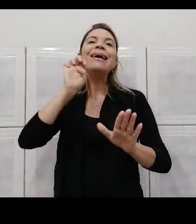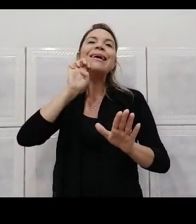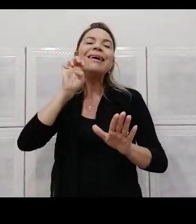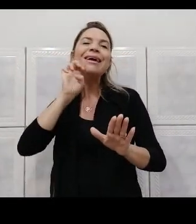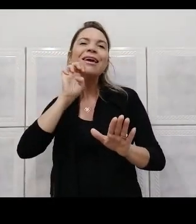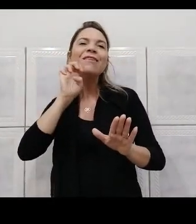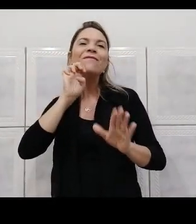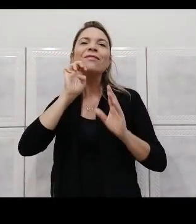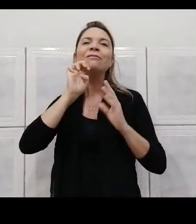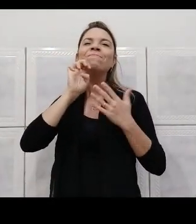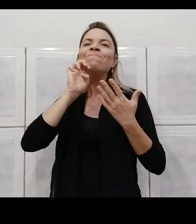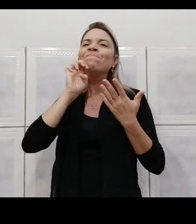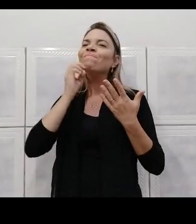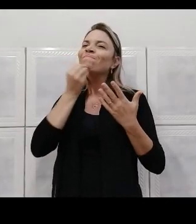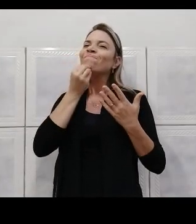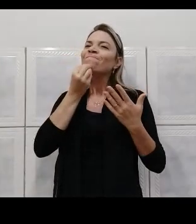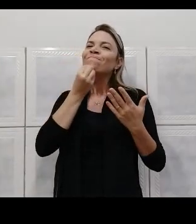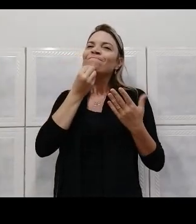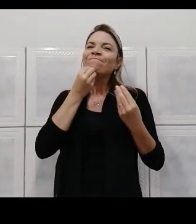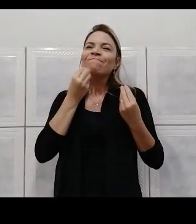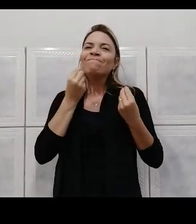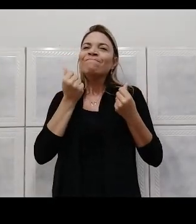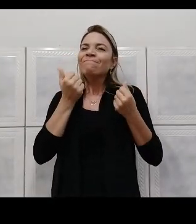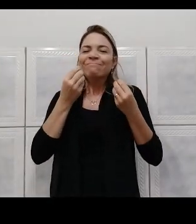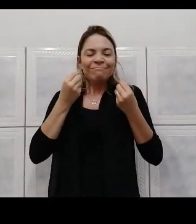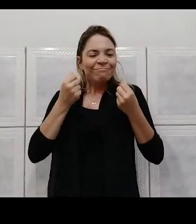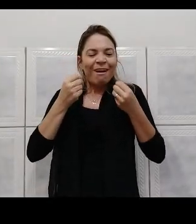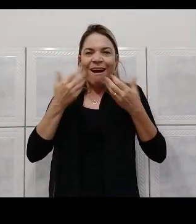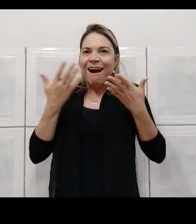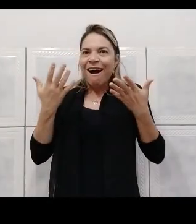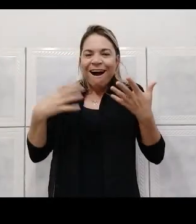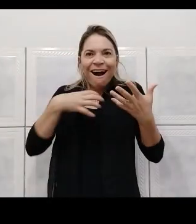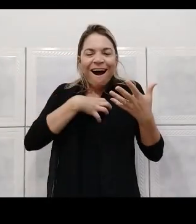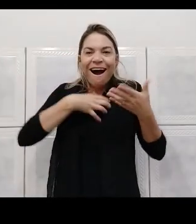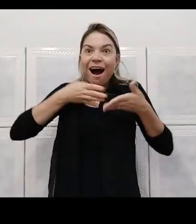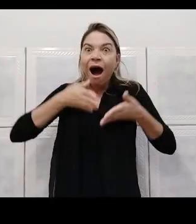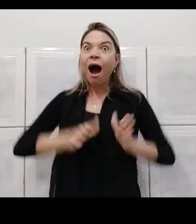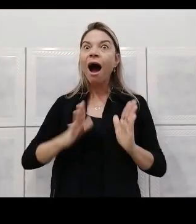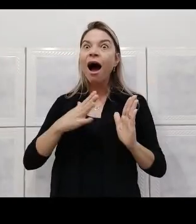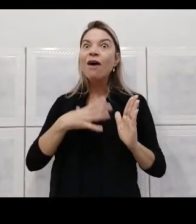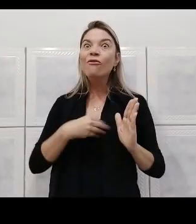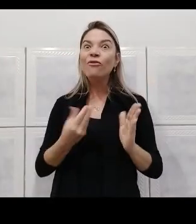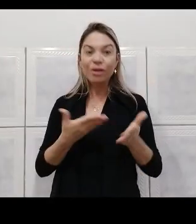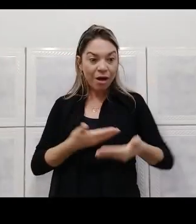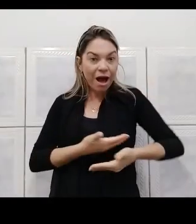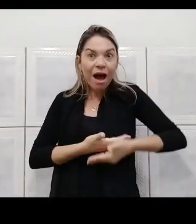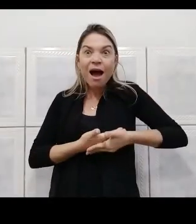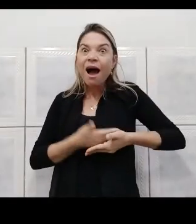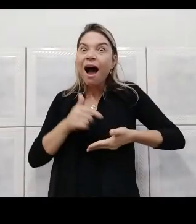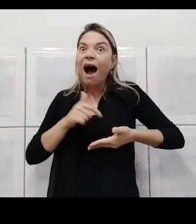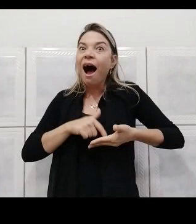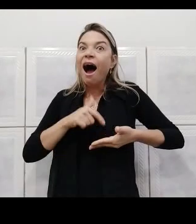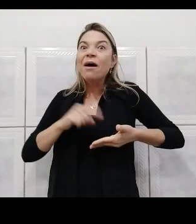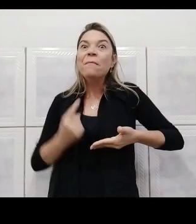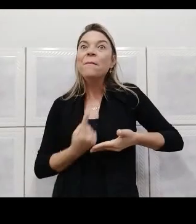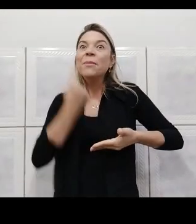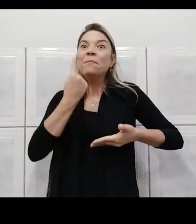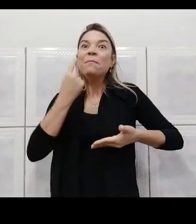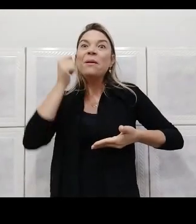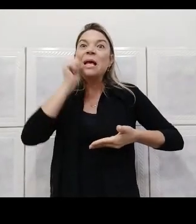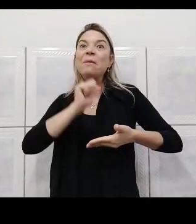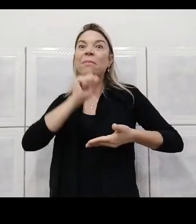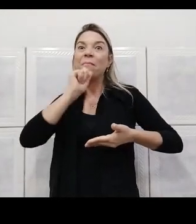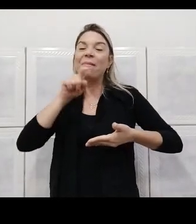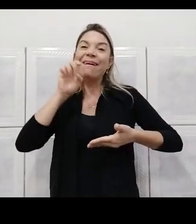na maravilha de ser mãe muito além do seu tempo de vida, com aquilo que viria a acontecer nas gerações que a